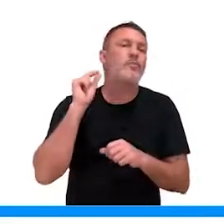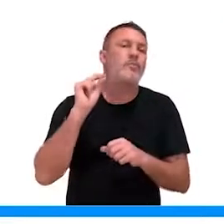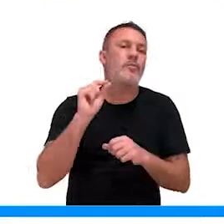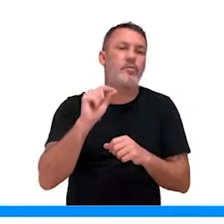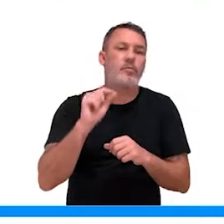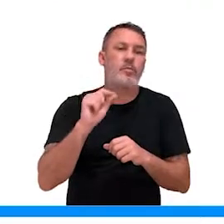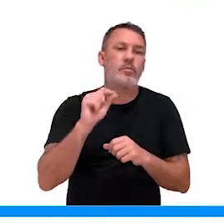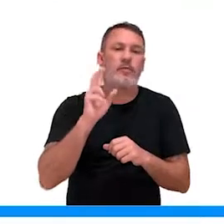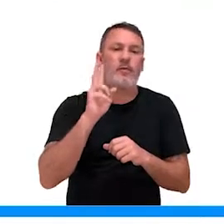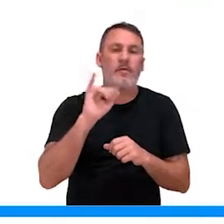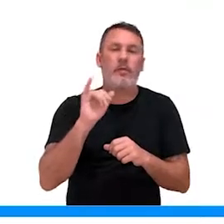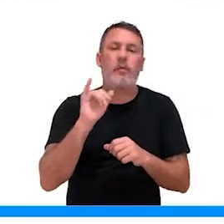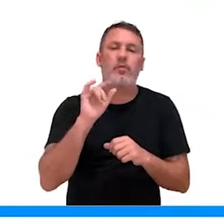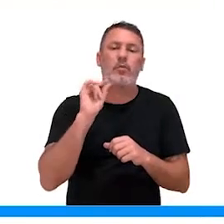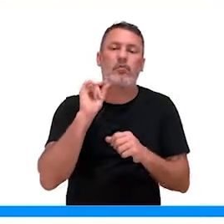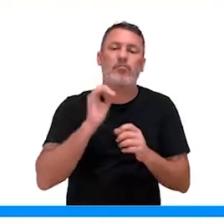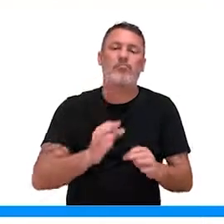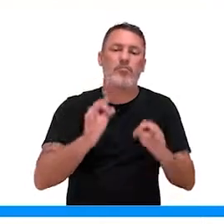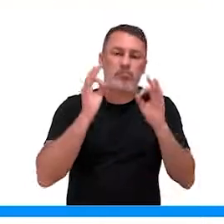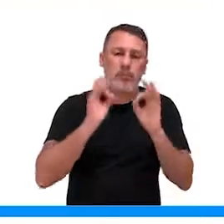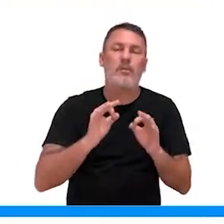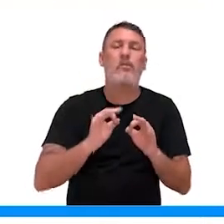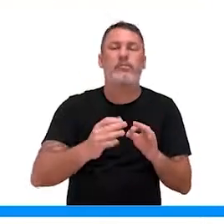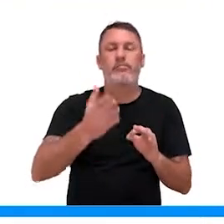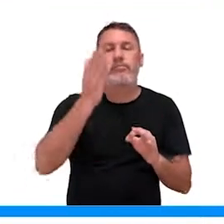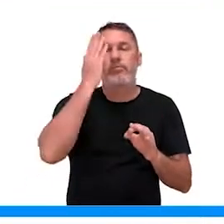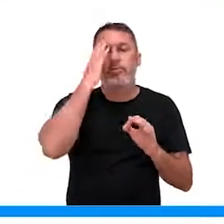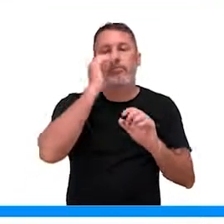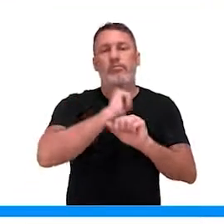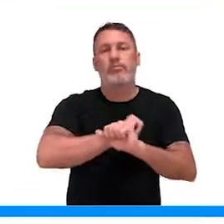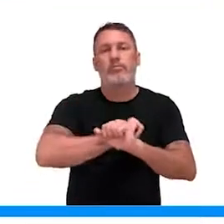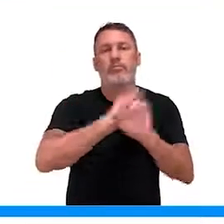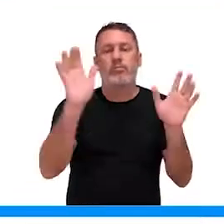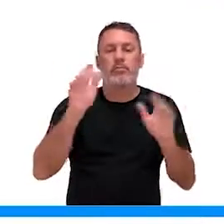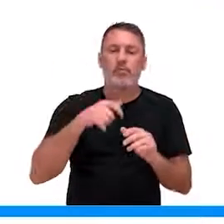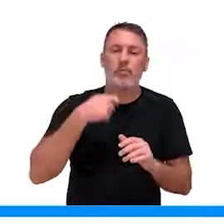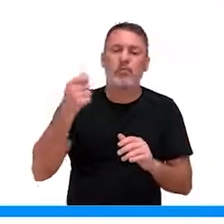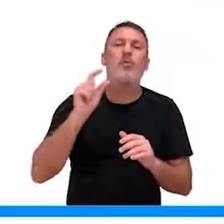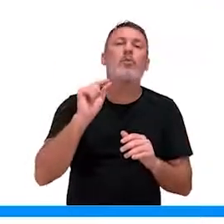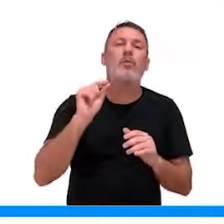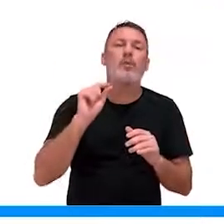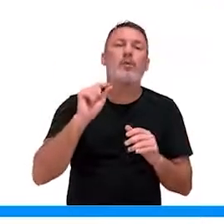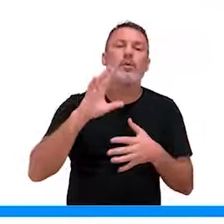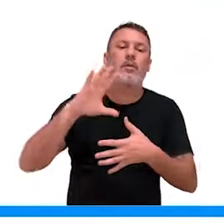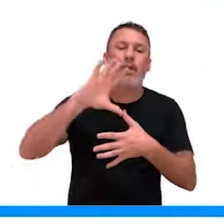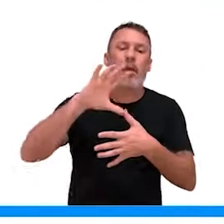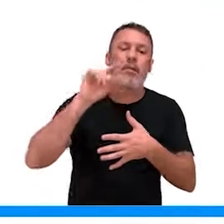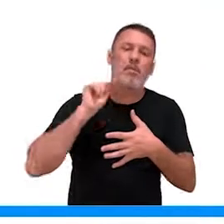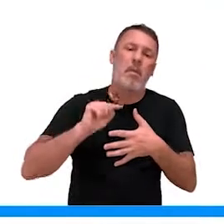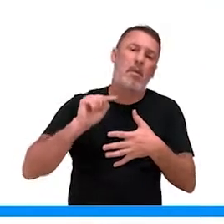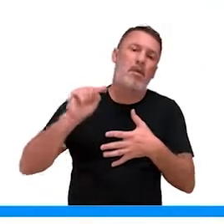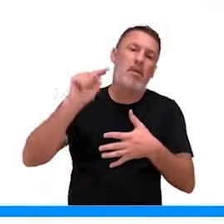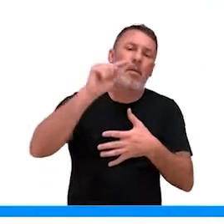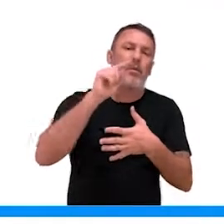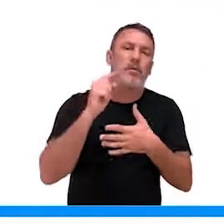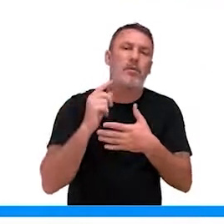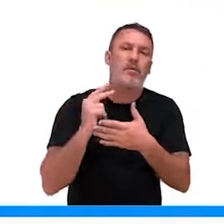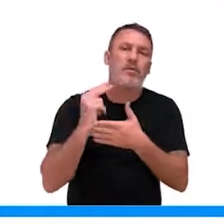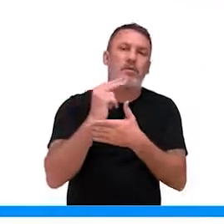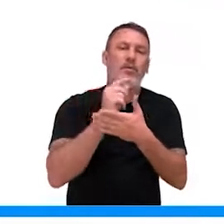né, consolidar o entendimento posicional cartográfico de cada uma